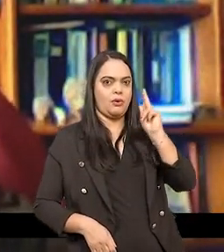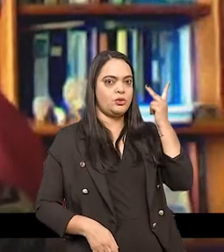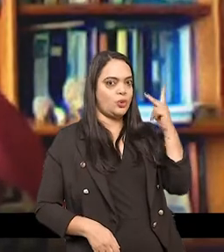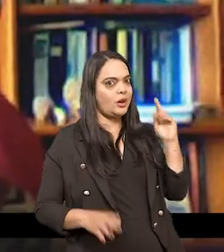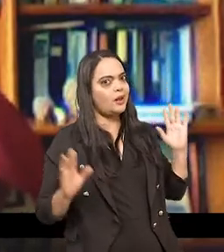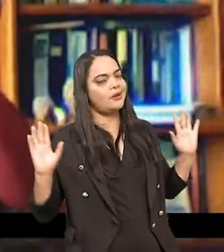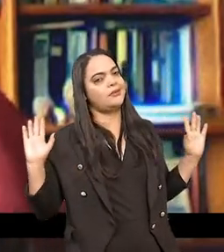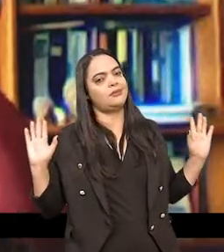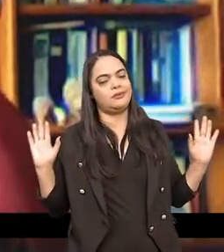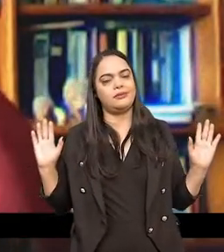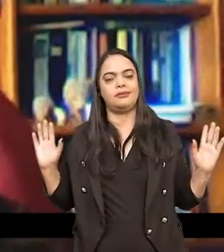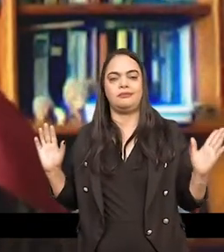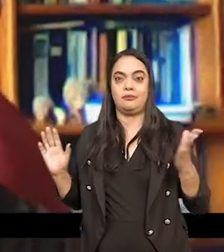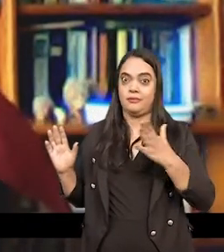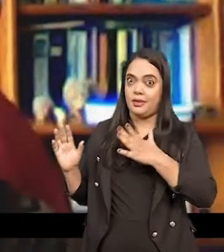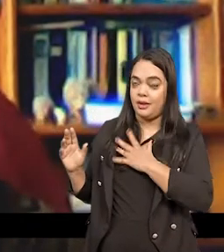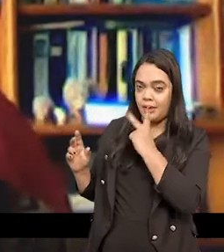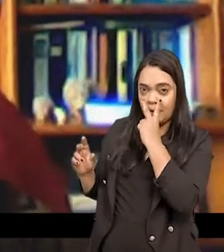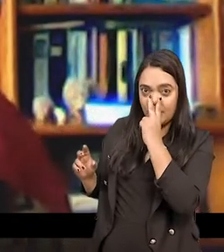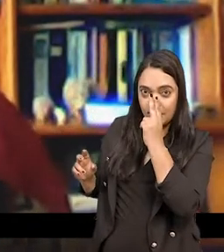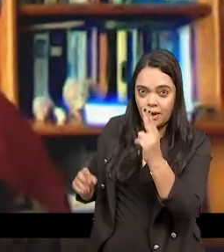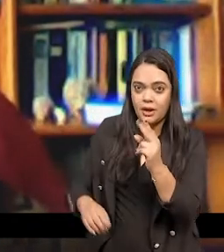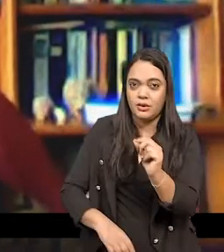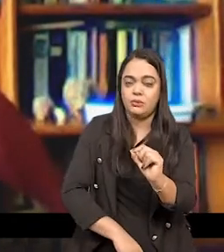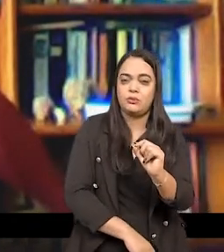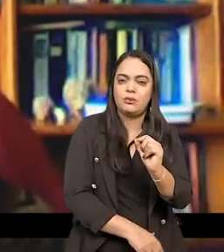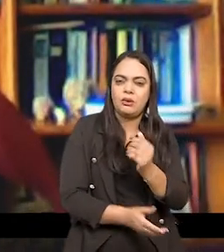acho, Fabiana, que as séries iniciais,